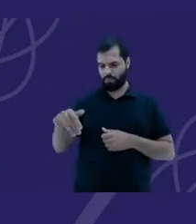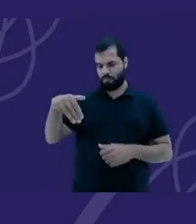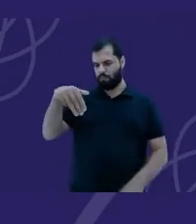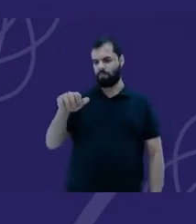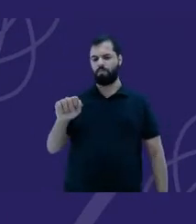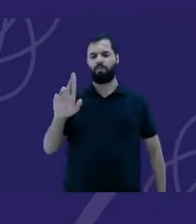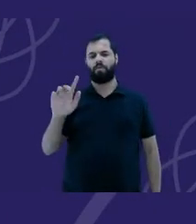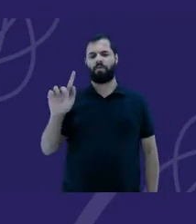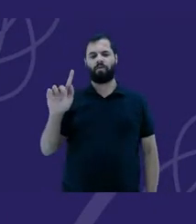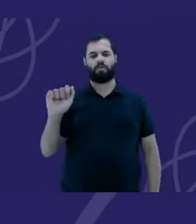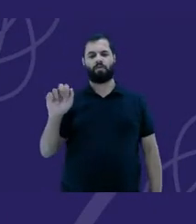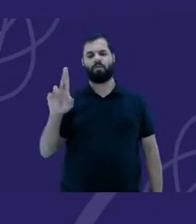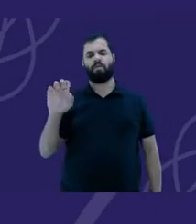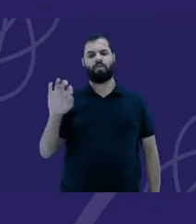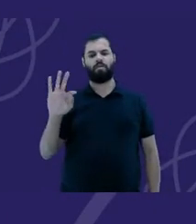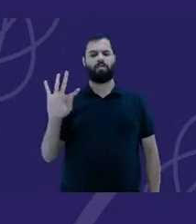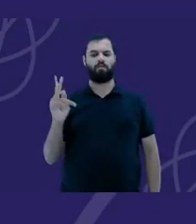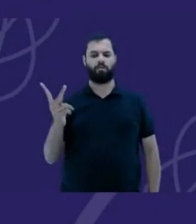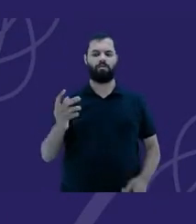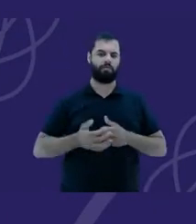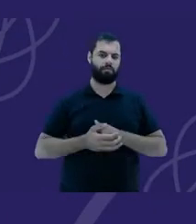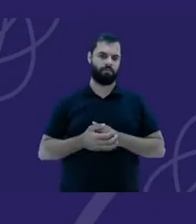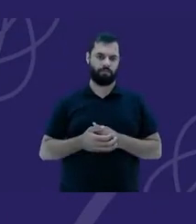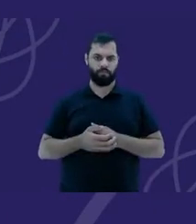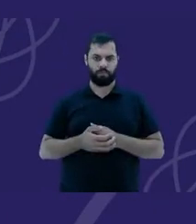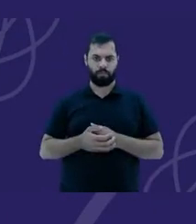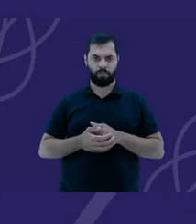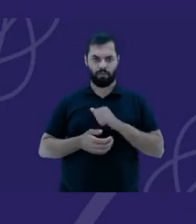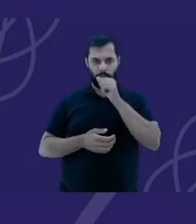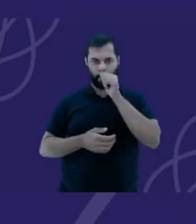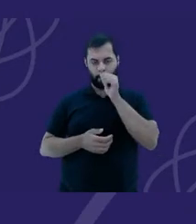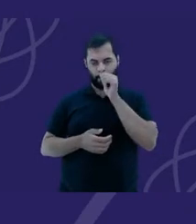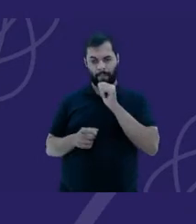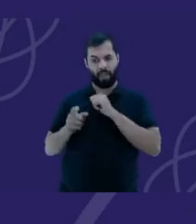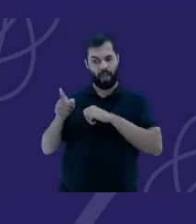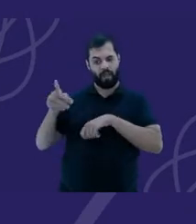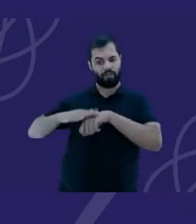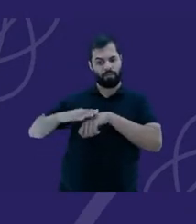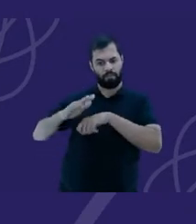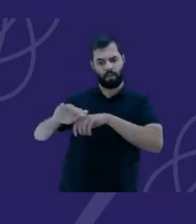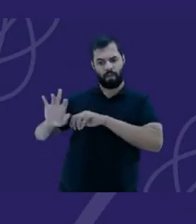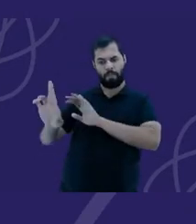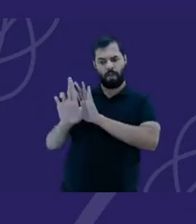Dalcombe, sabe, e outras pessoas também, tá, que ela representa